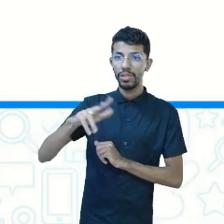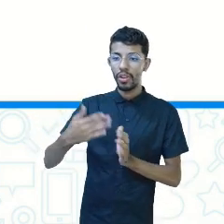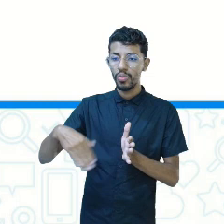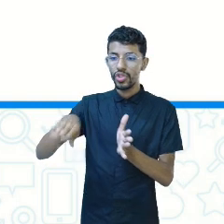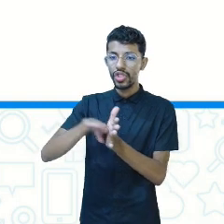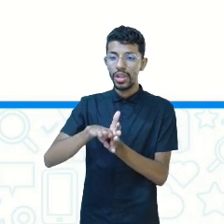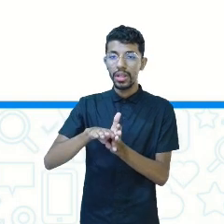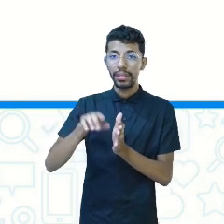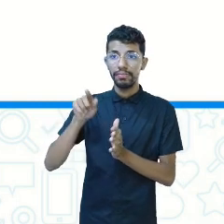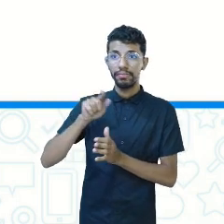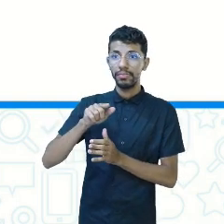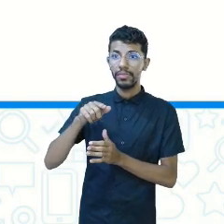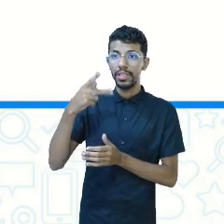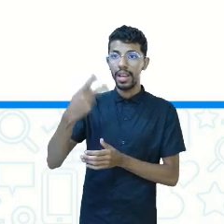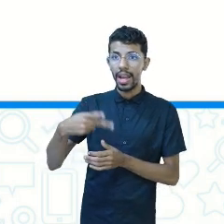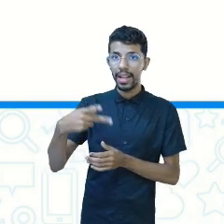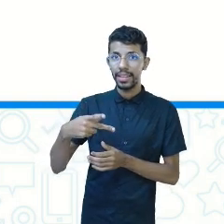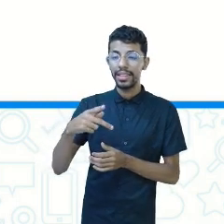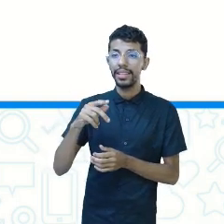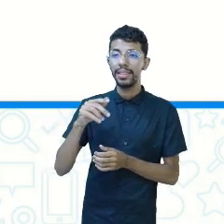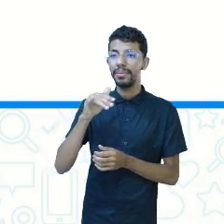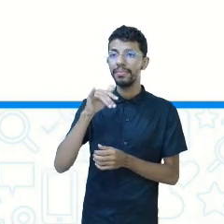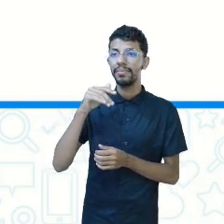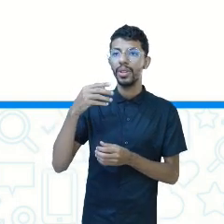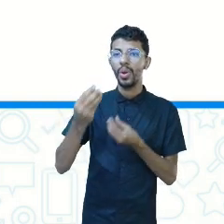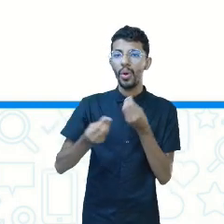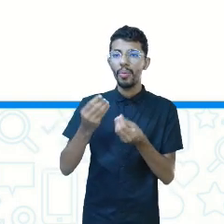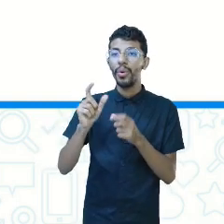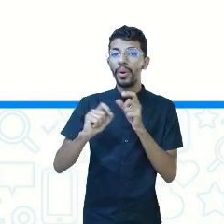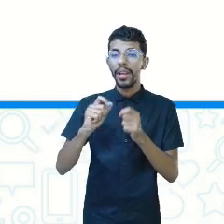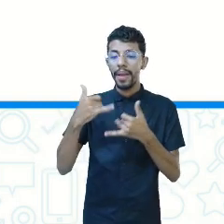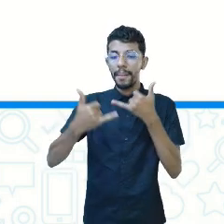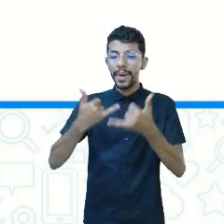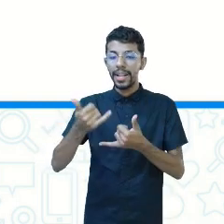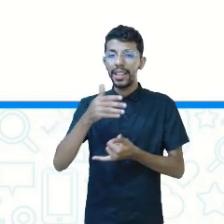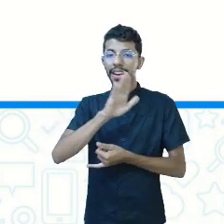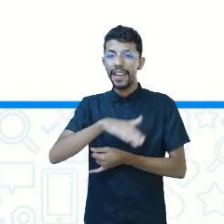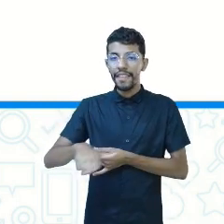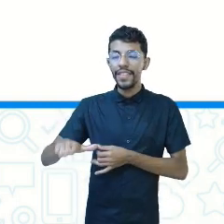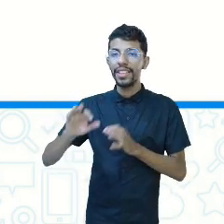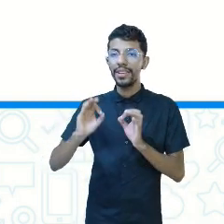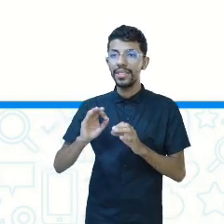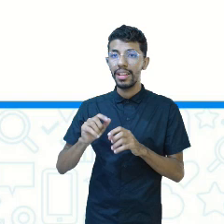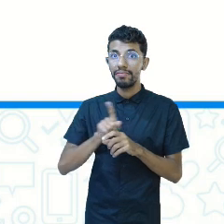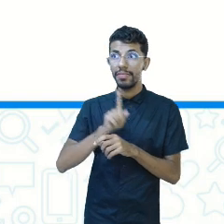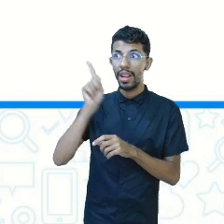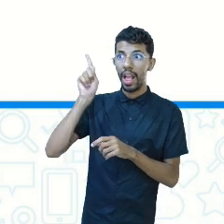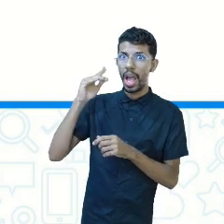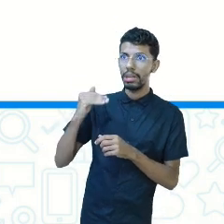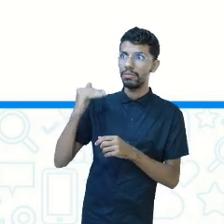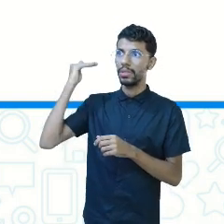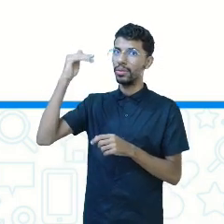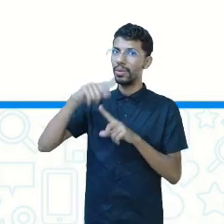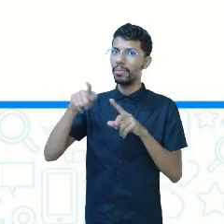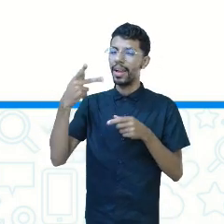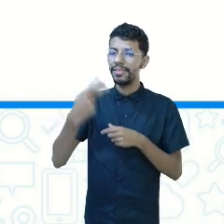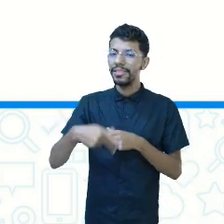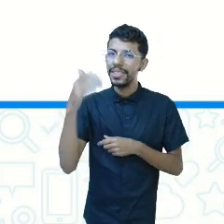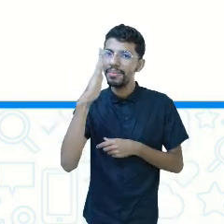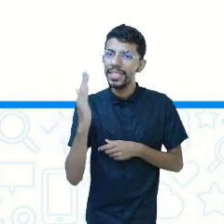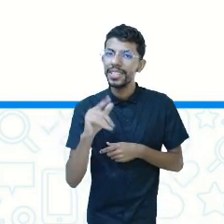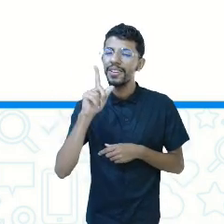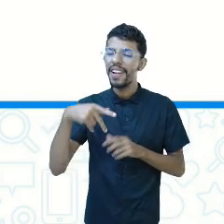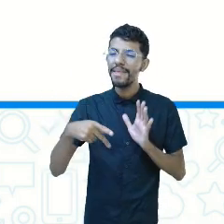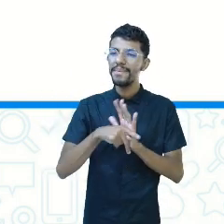sofreu transformações e passou a alegrar as brincadeiras infantis. É bastante utilizada ainda hoje em escolas, parques e espaços que